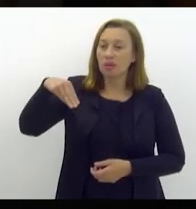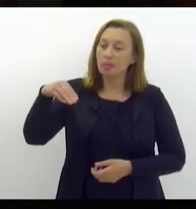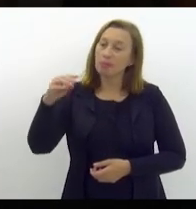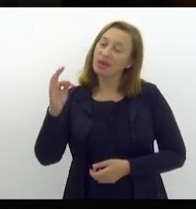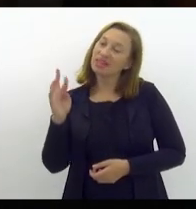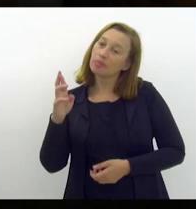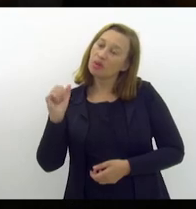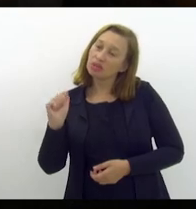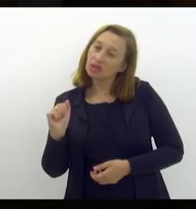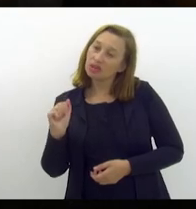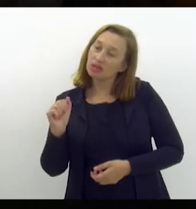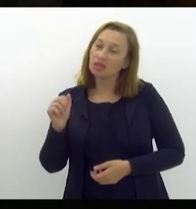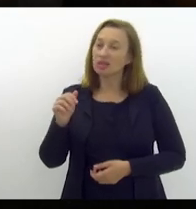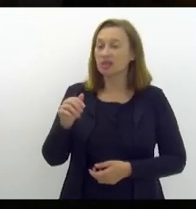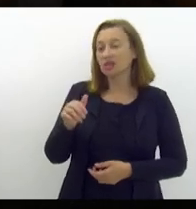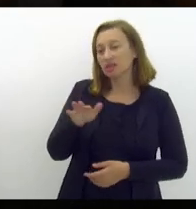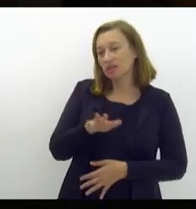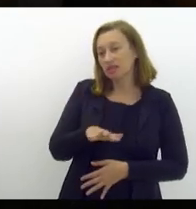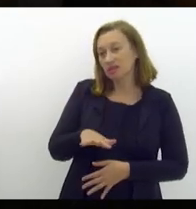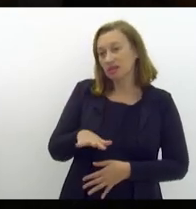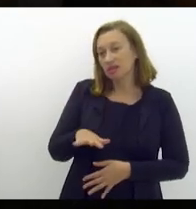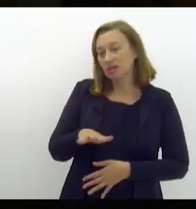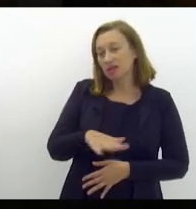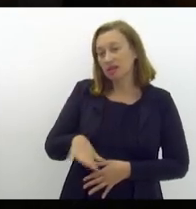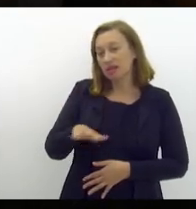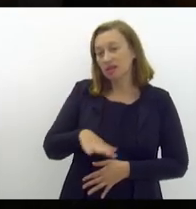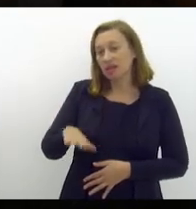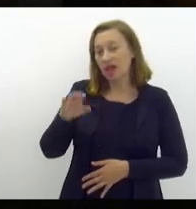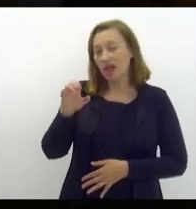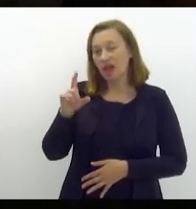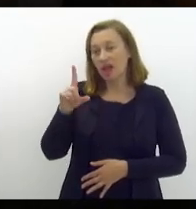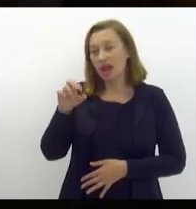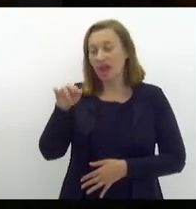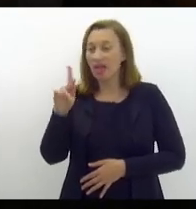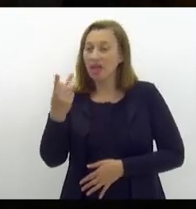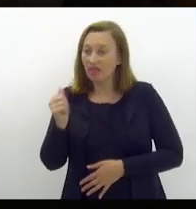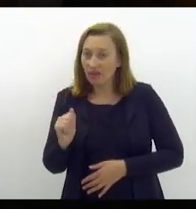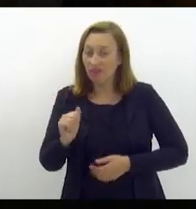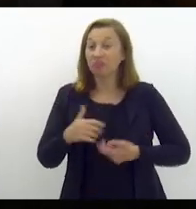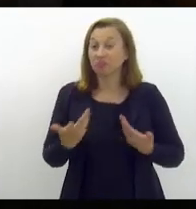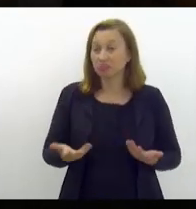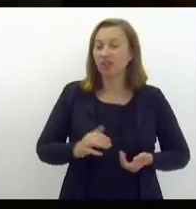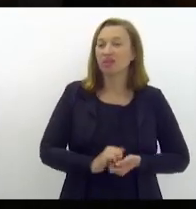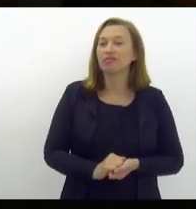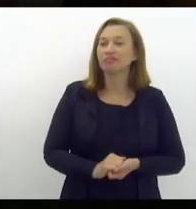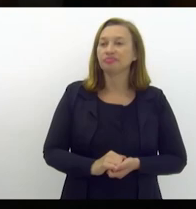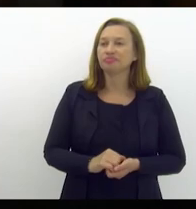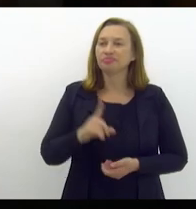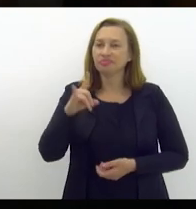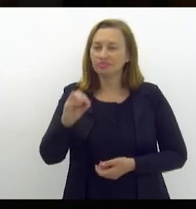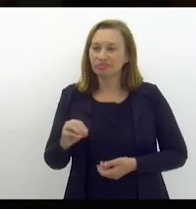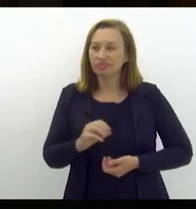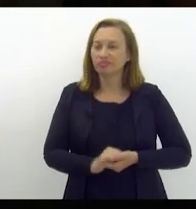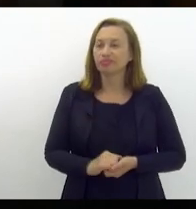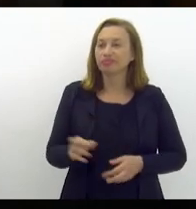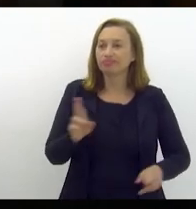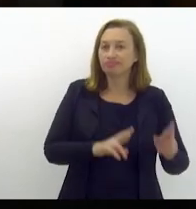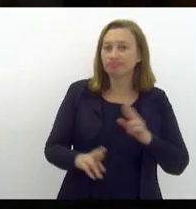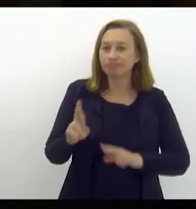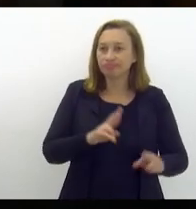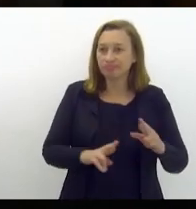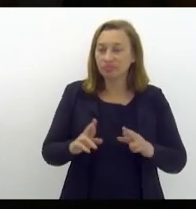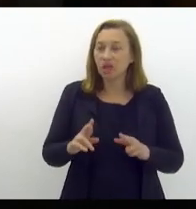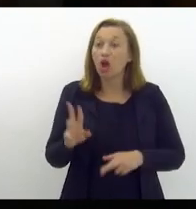pequena Helena. E aí a gente observa, e nós fazíamos esse debate um pouco mais cedo, com relação